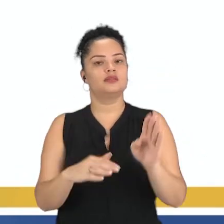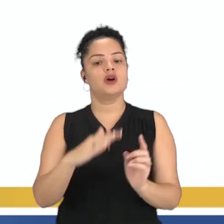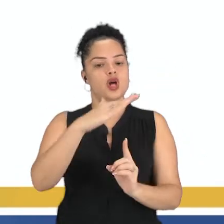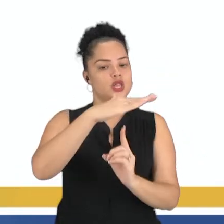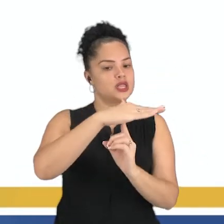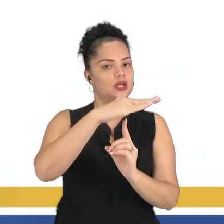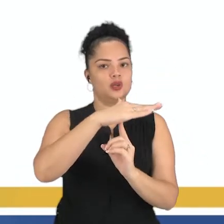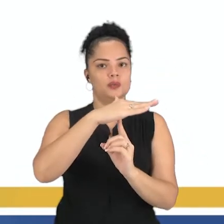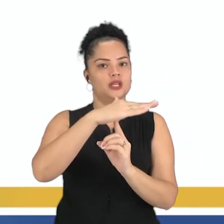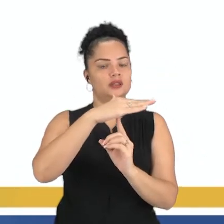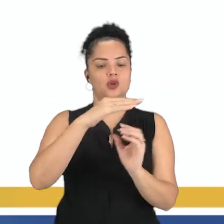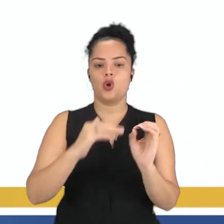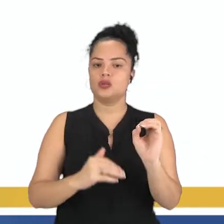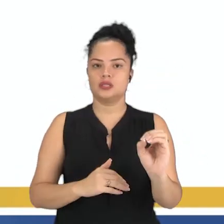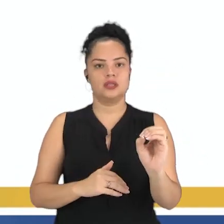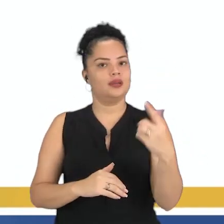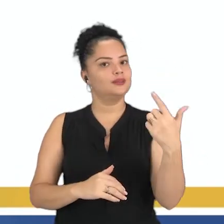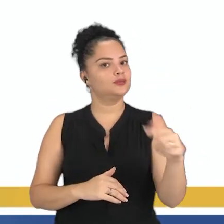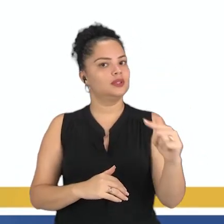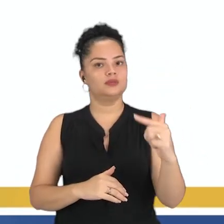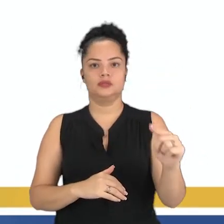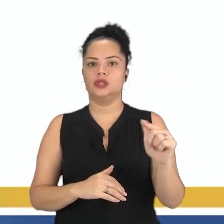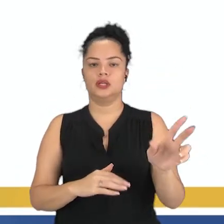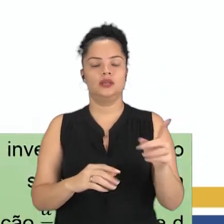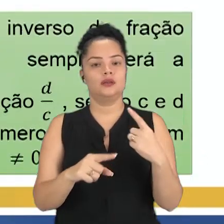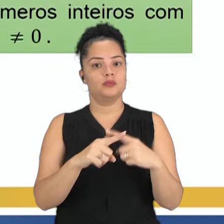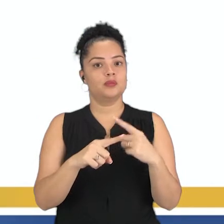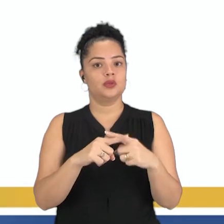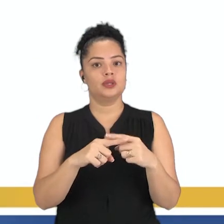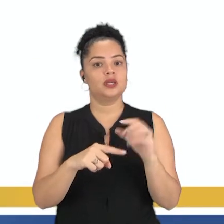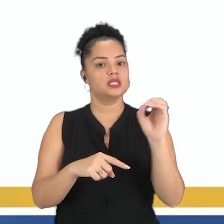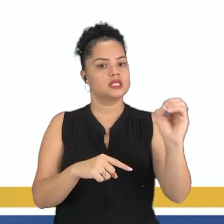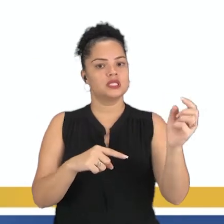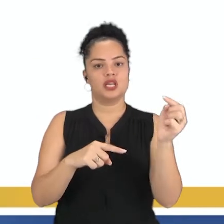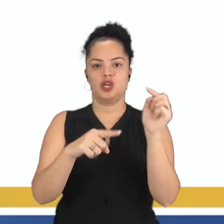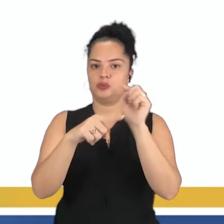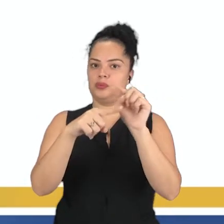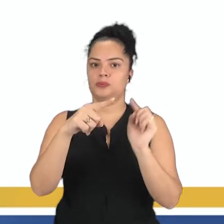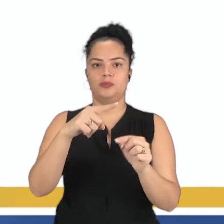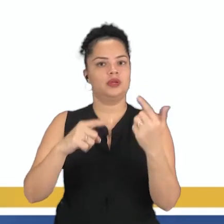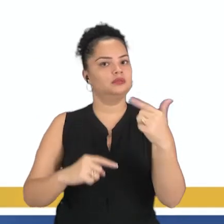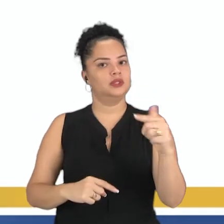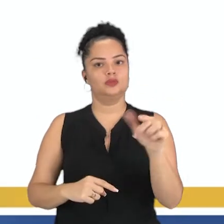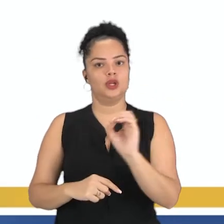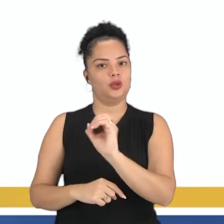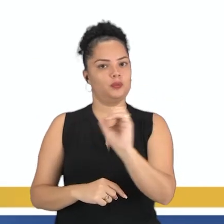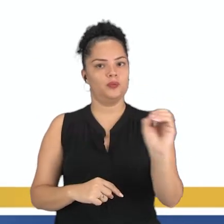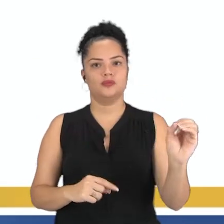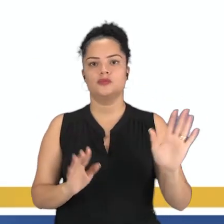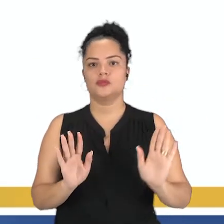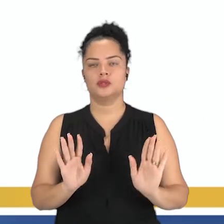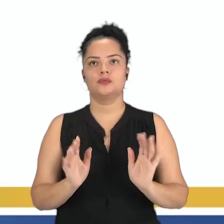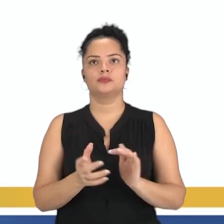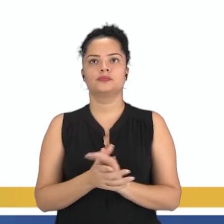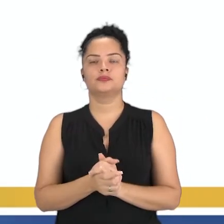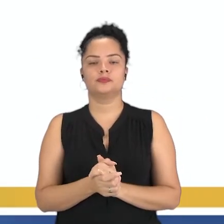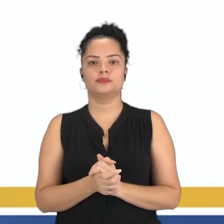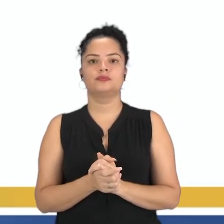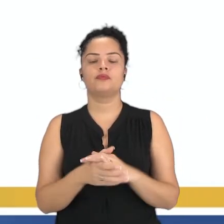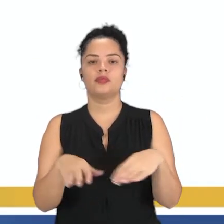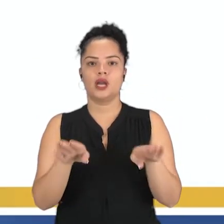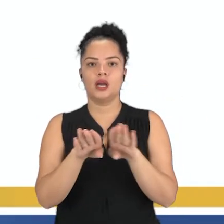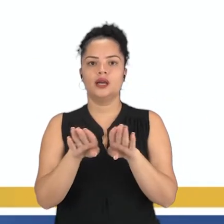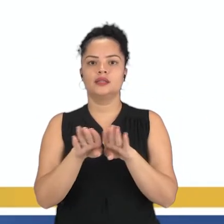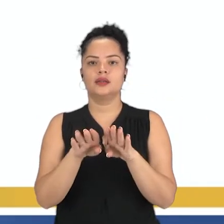denominadores nulos, já que não existe divisão para zero, certinho? Então, ó, só frisando aqui e tendo